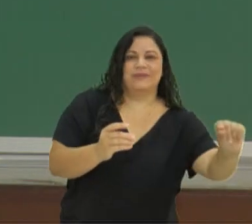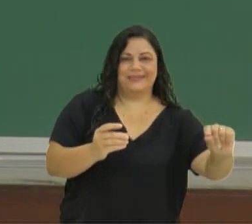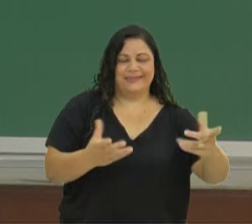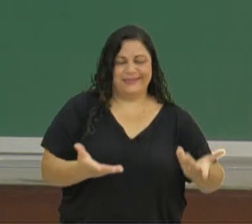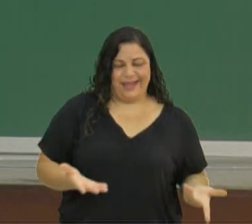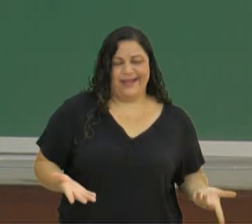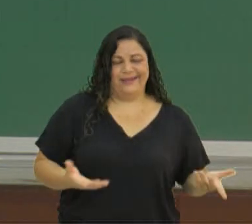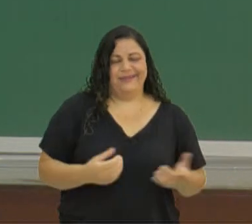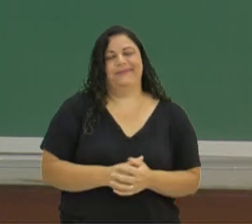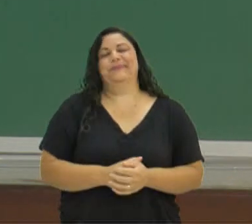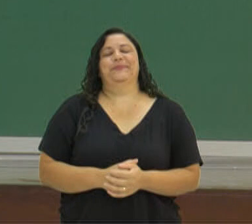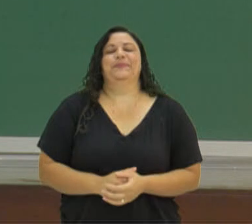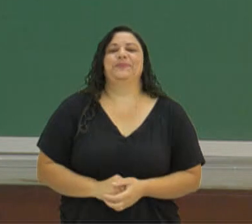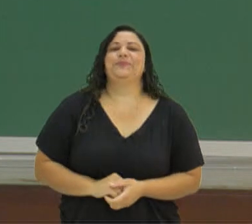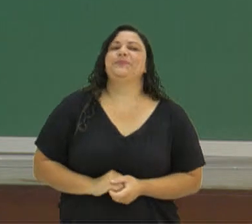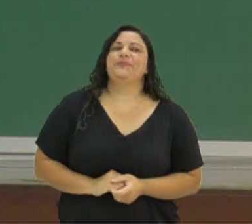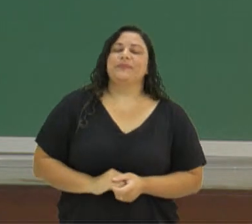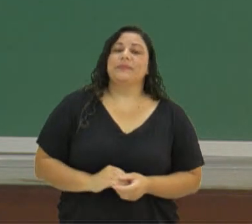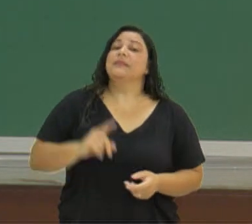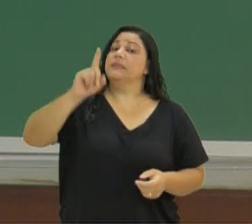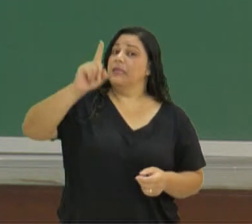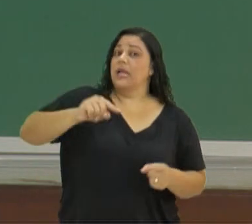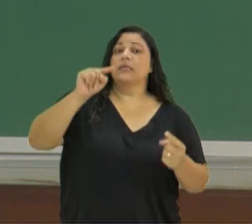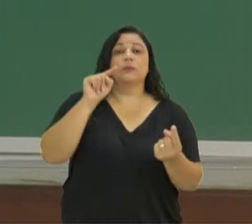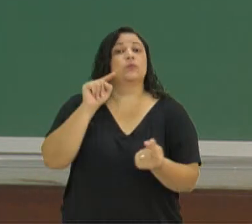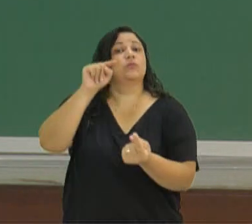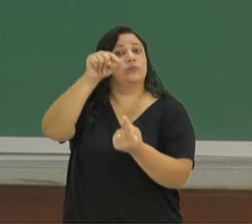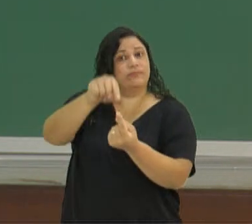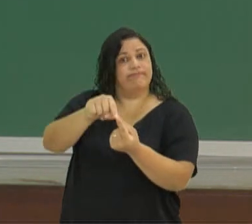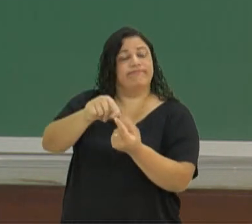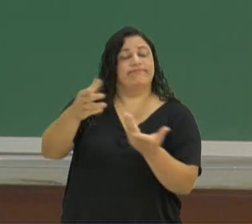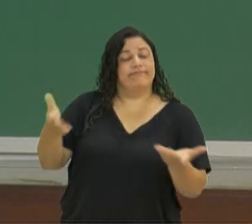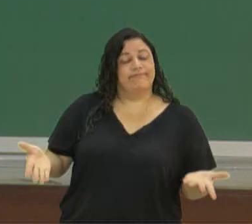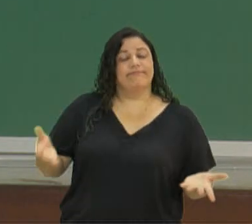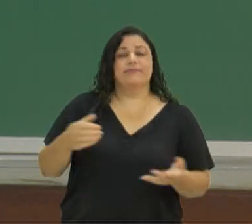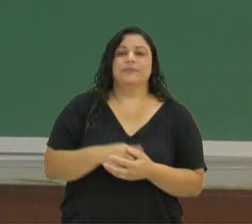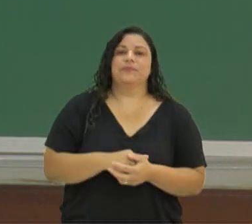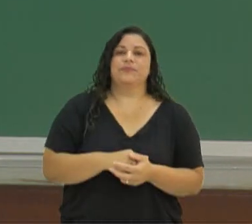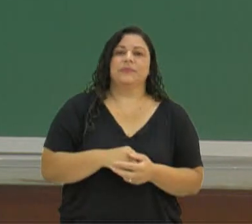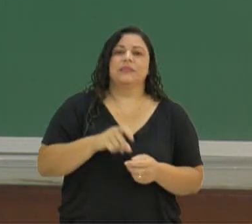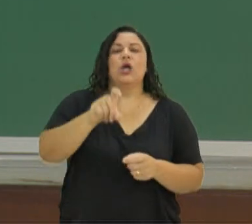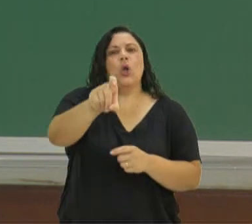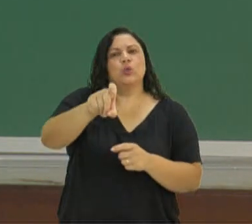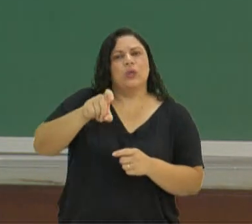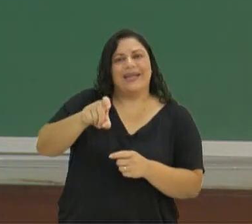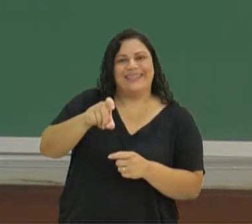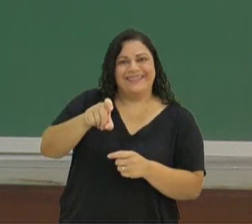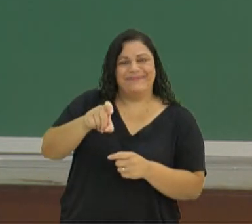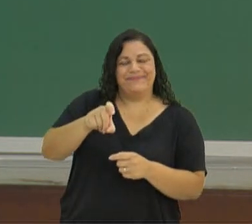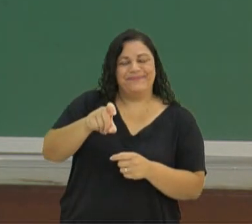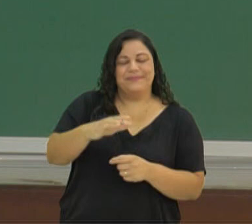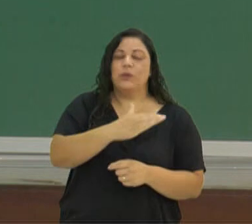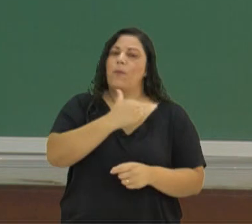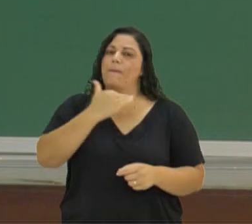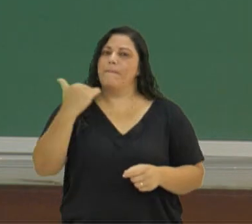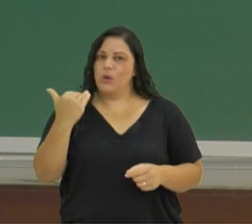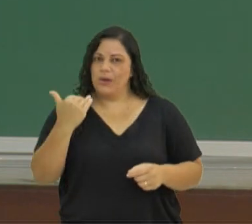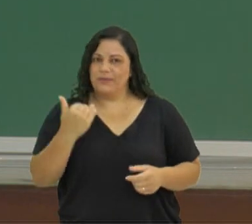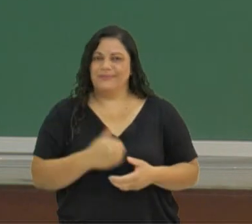consiga escapar dessa ameaça. Esse é o objetivo do jogo, a gente chama isso de xeque-mate, ou simplesmente mate.